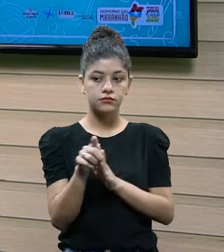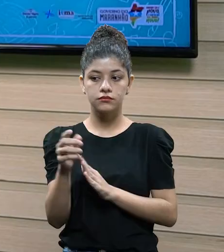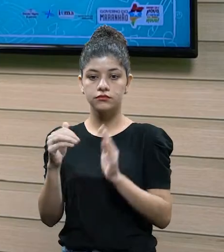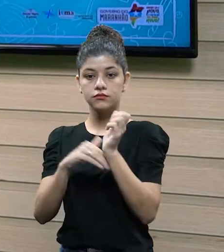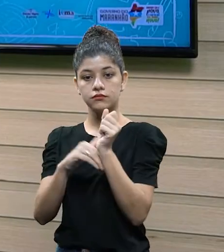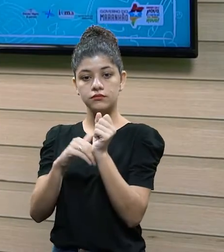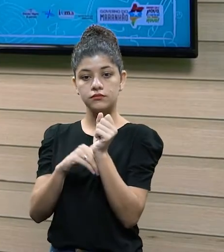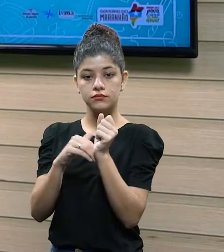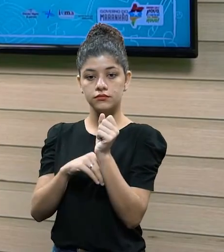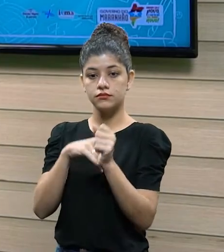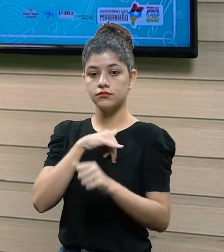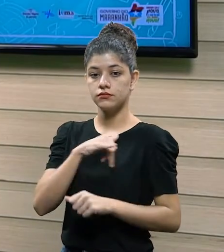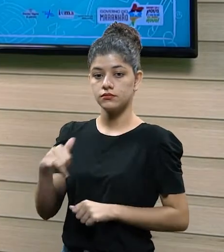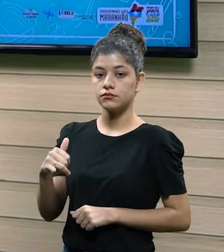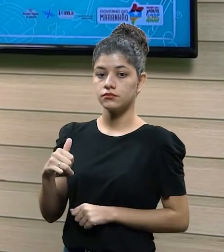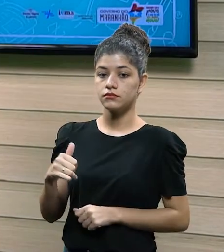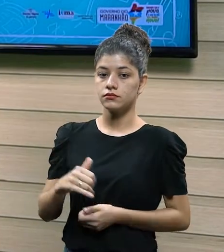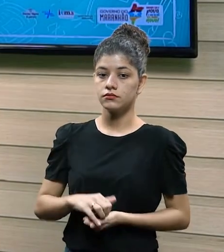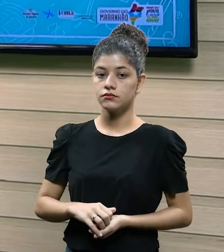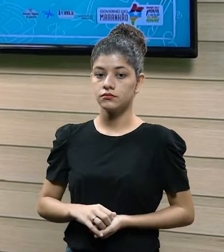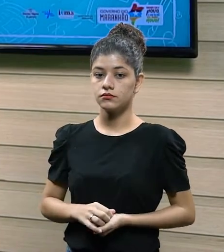o esposo diz para ela, meu bem, a senha é